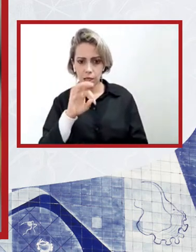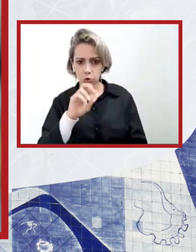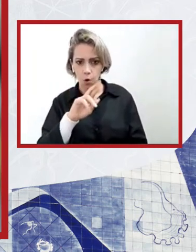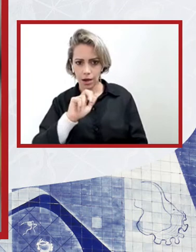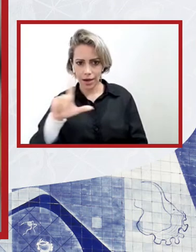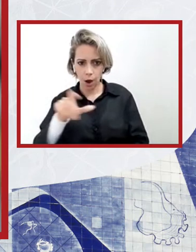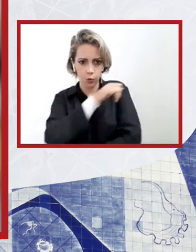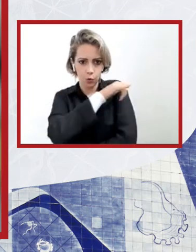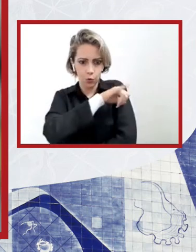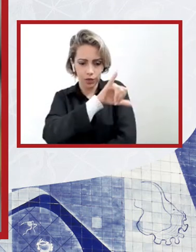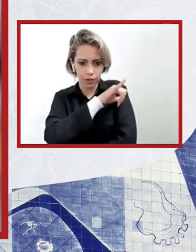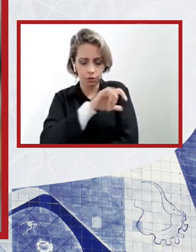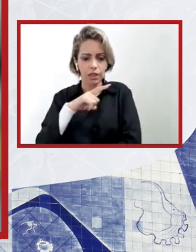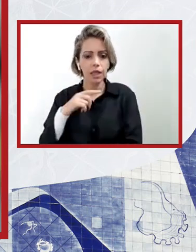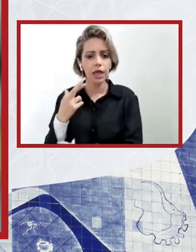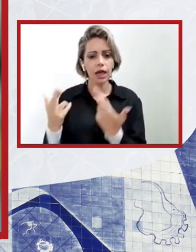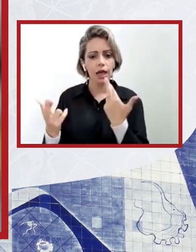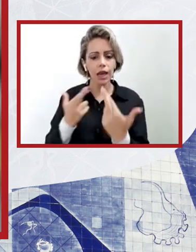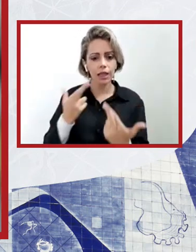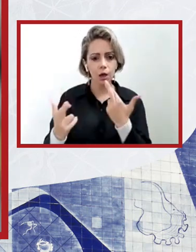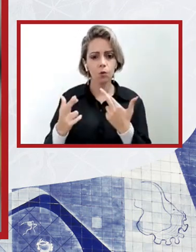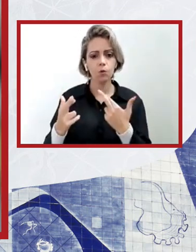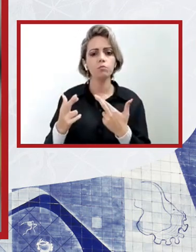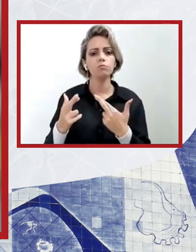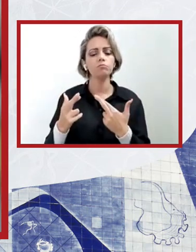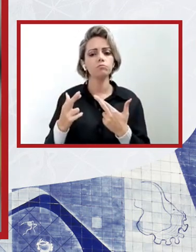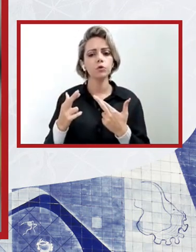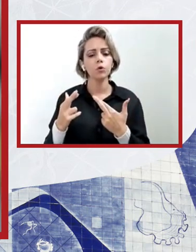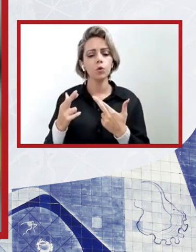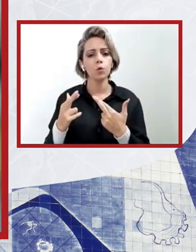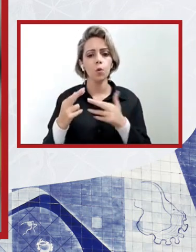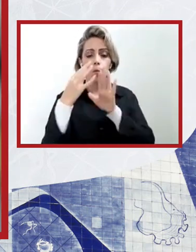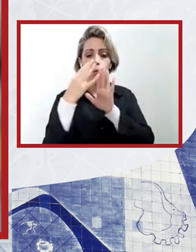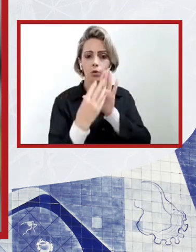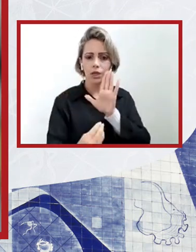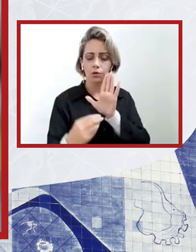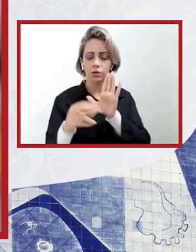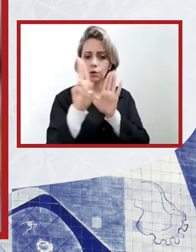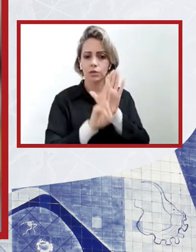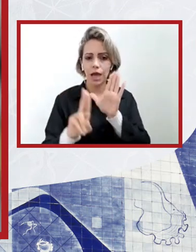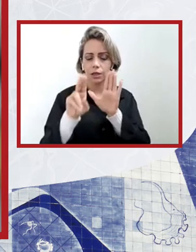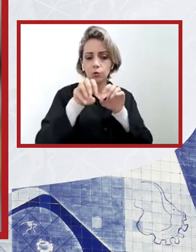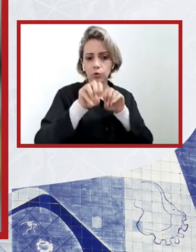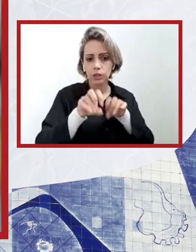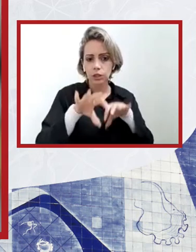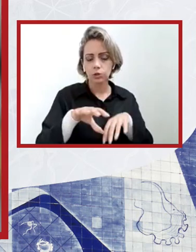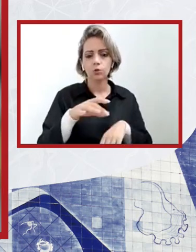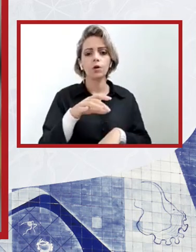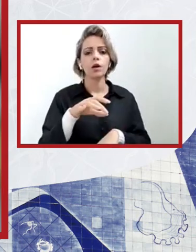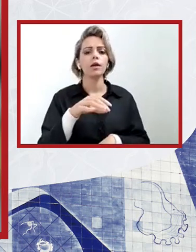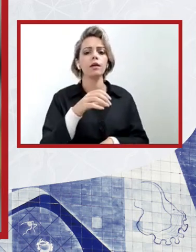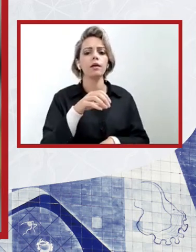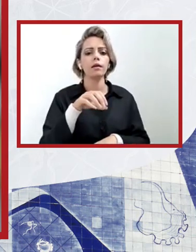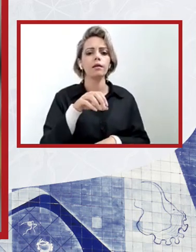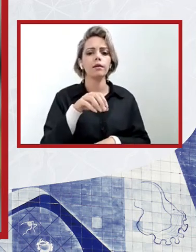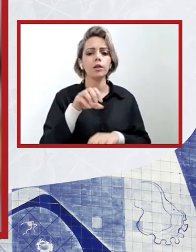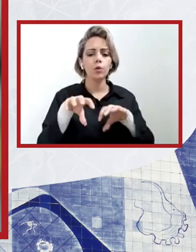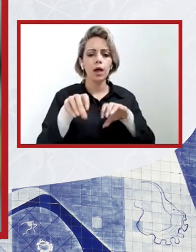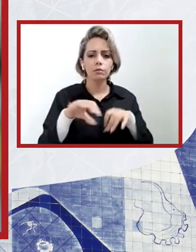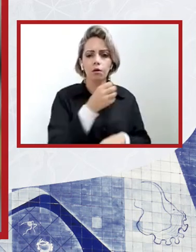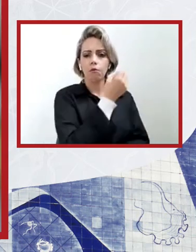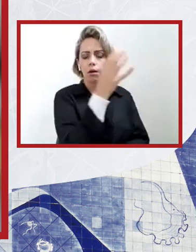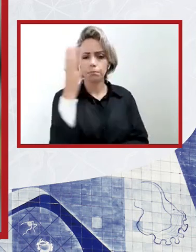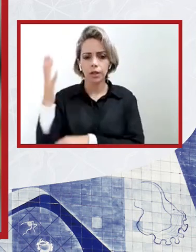tem relação com o desenvolvimento de modelos a serem usados para o ensino de educação ambiental no contexto de saúde para a formação acadêmica de